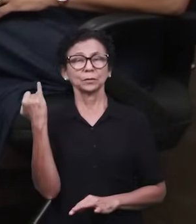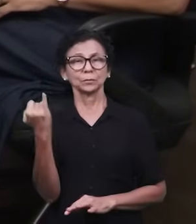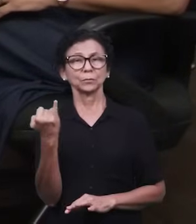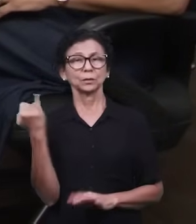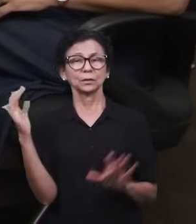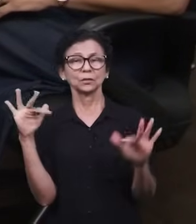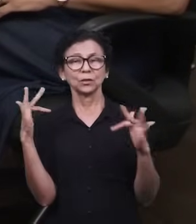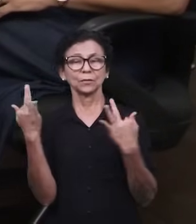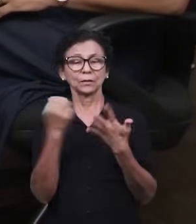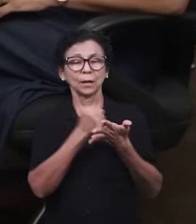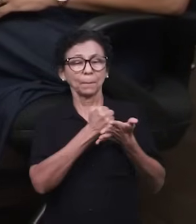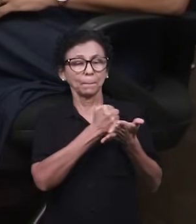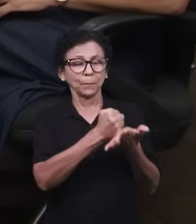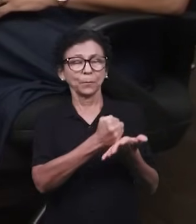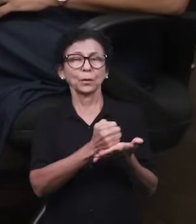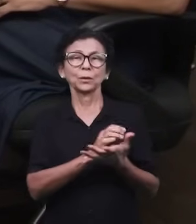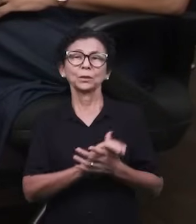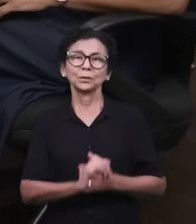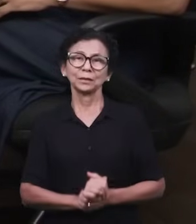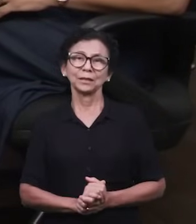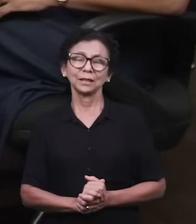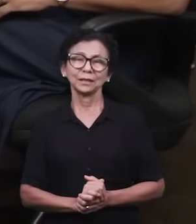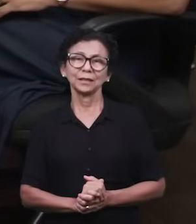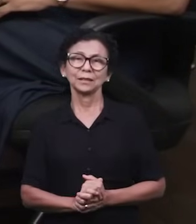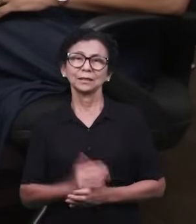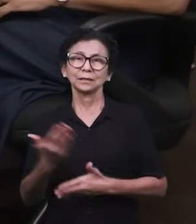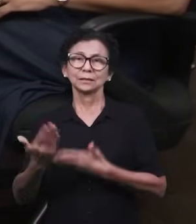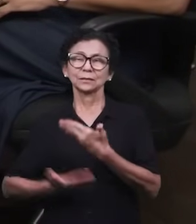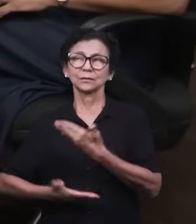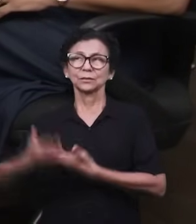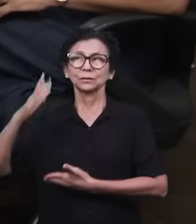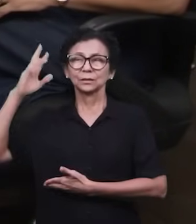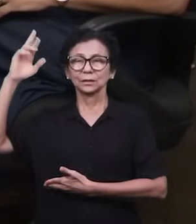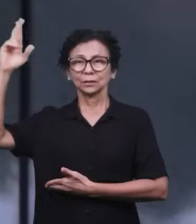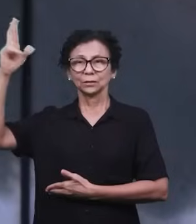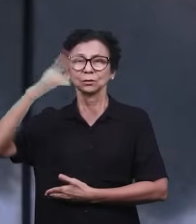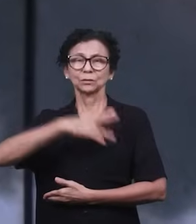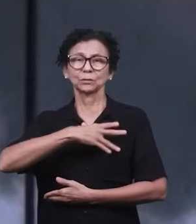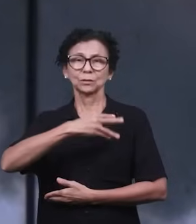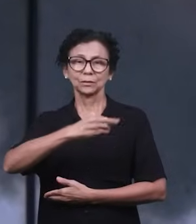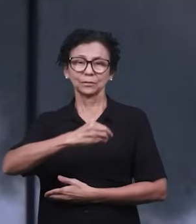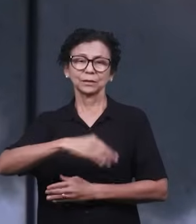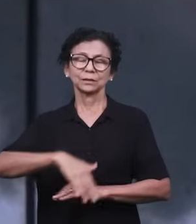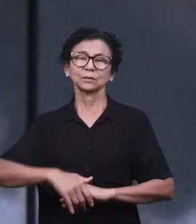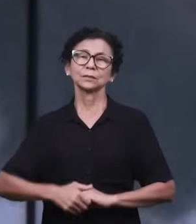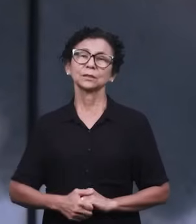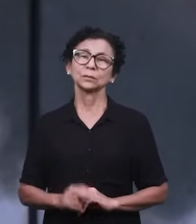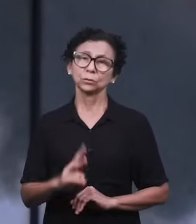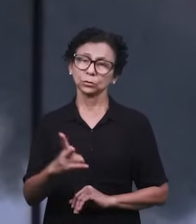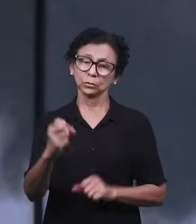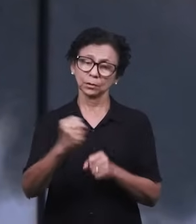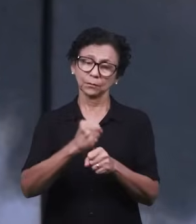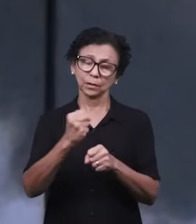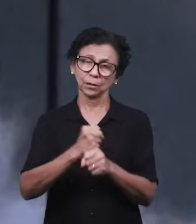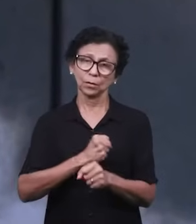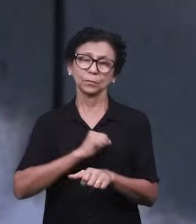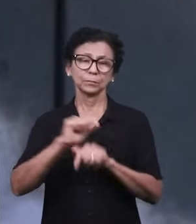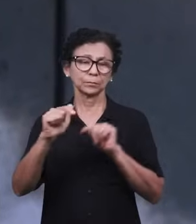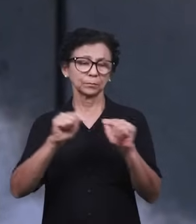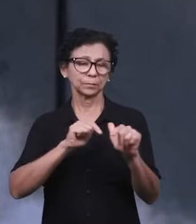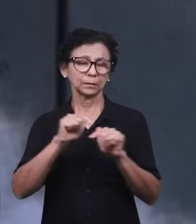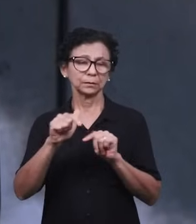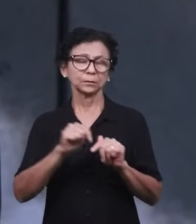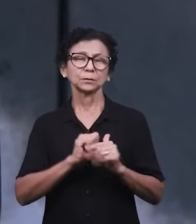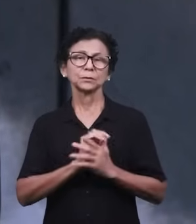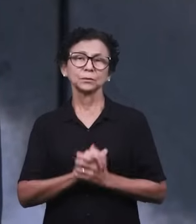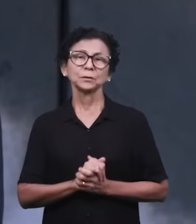pais e as crianças, né, crescerem debaixo do cuidado do Senhor, que depois eles darão frutos ao Senhor, e é isso